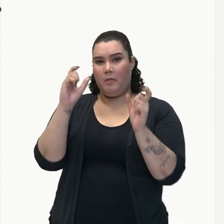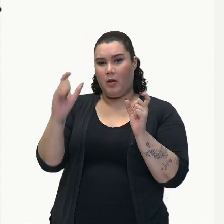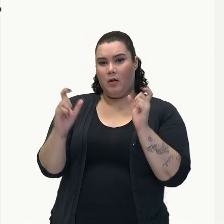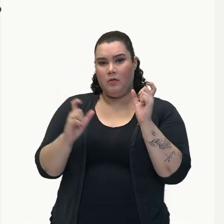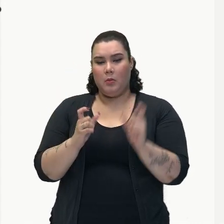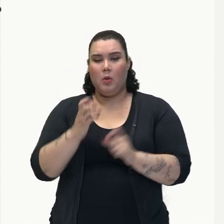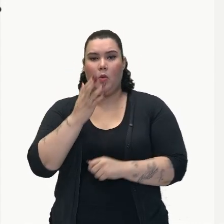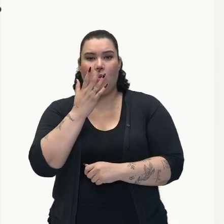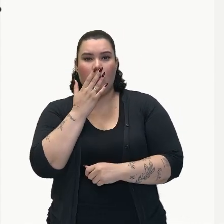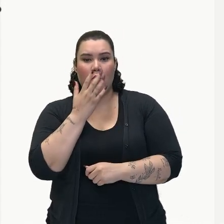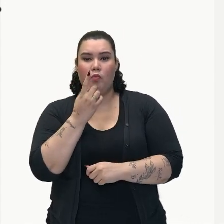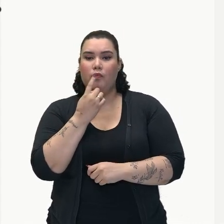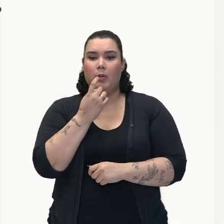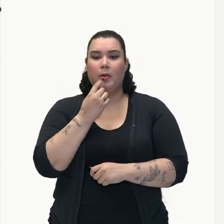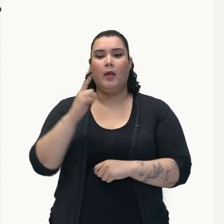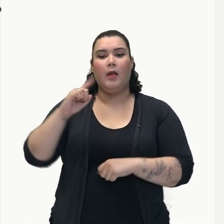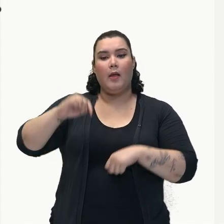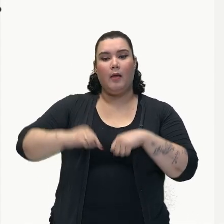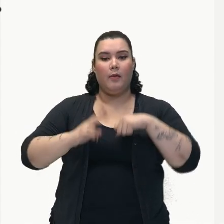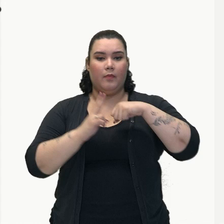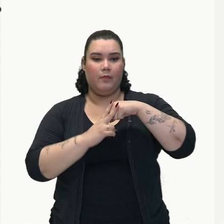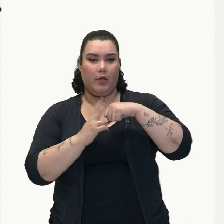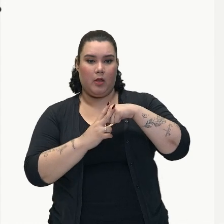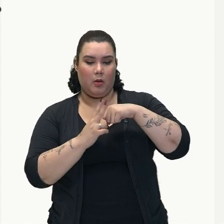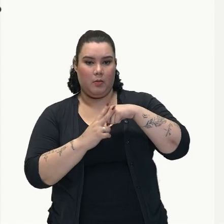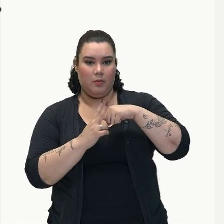mis abuelos quando era pequena.